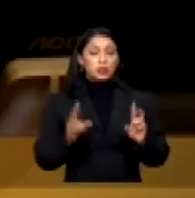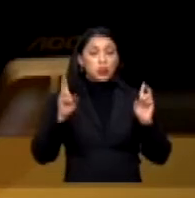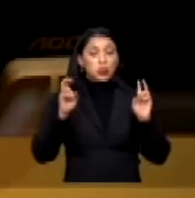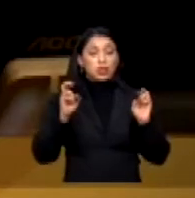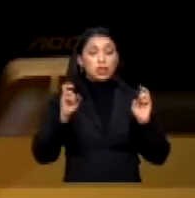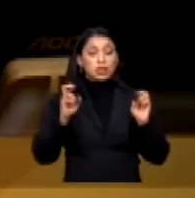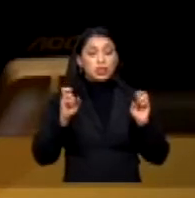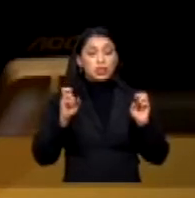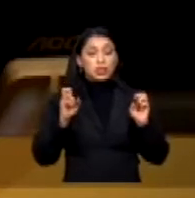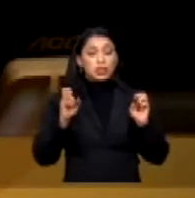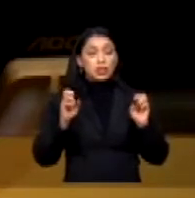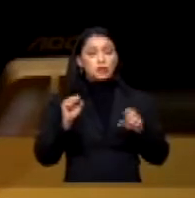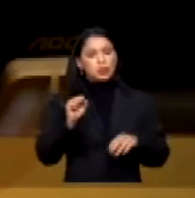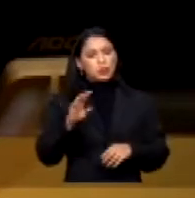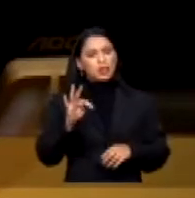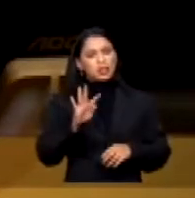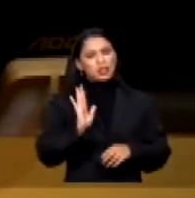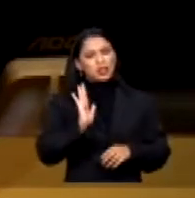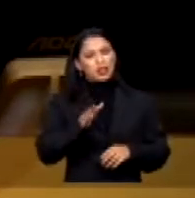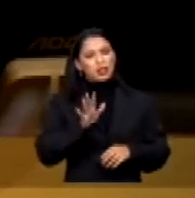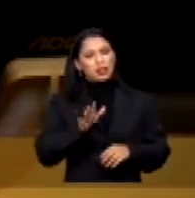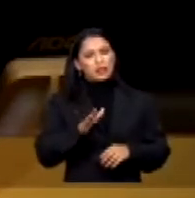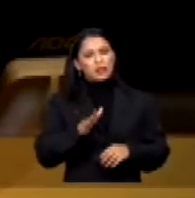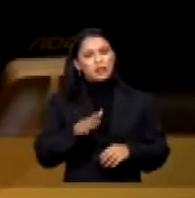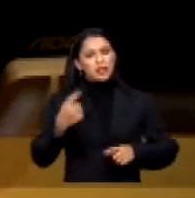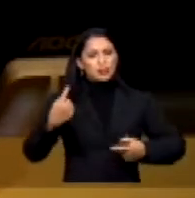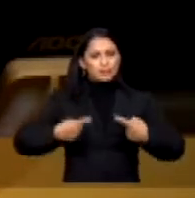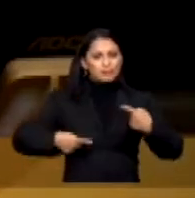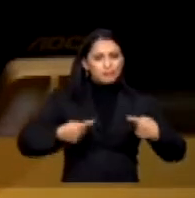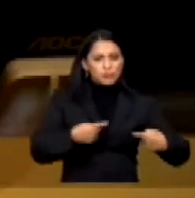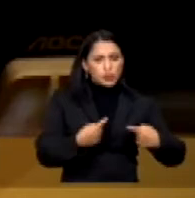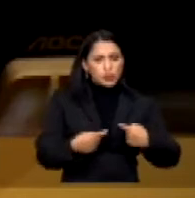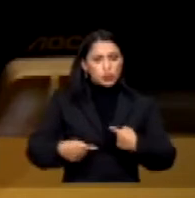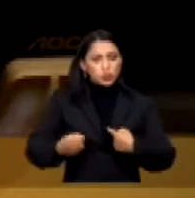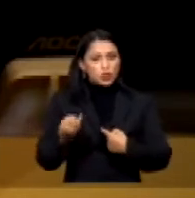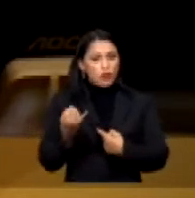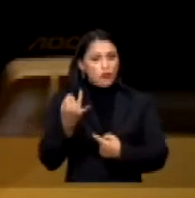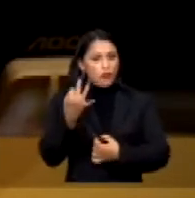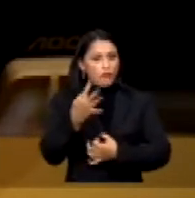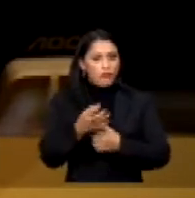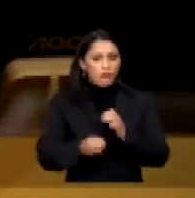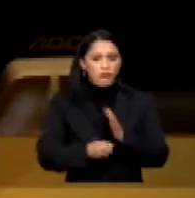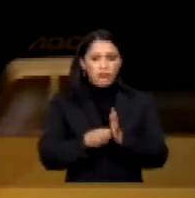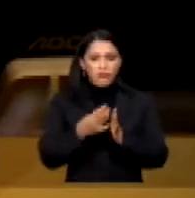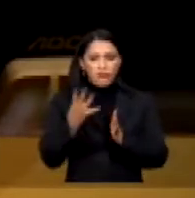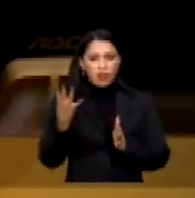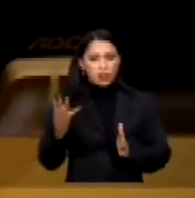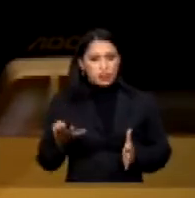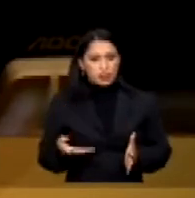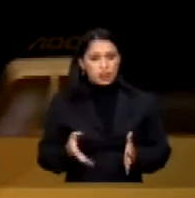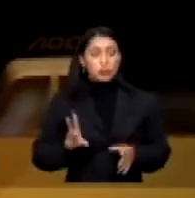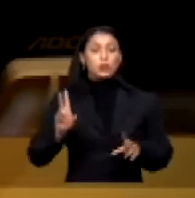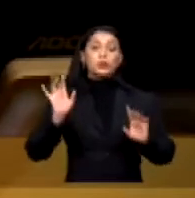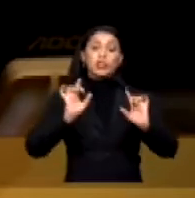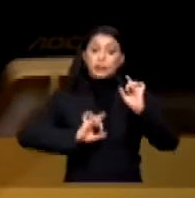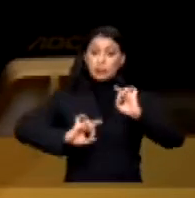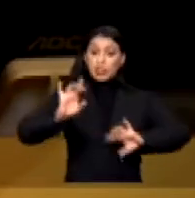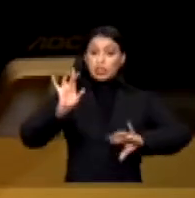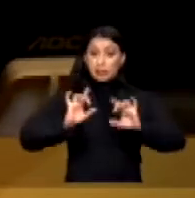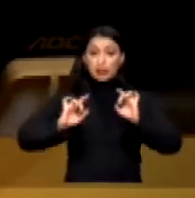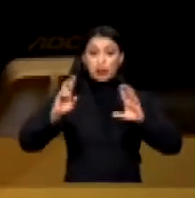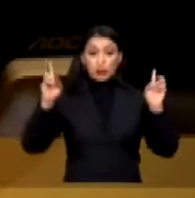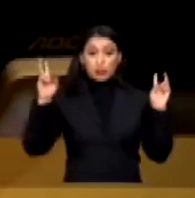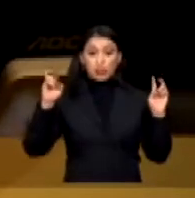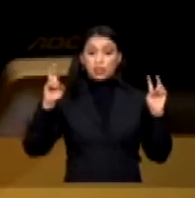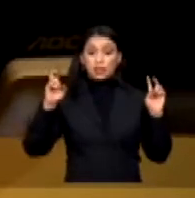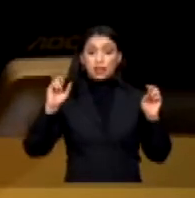sobre os quais essa Corte já se debruçou várias vezes. O que há de especial neste caso é